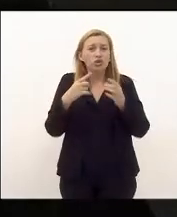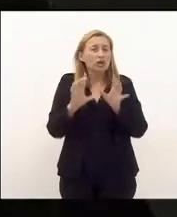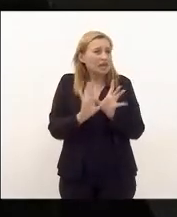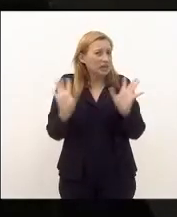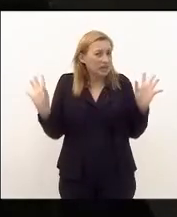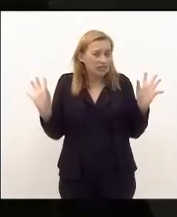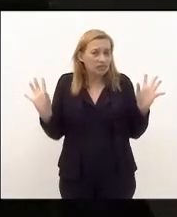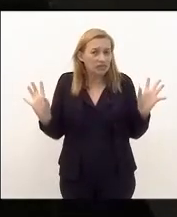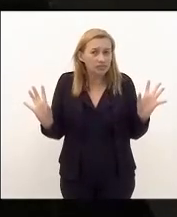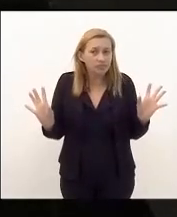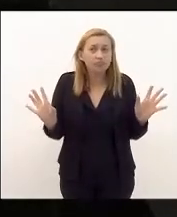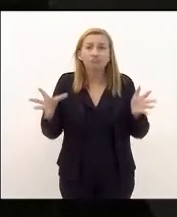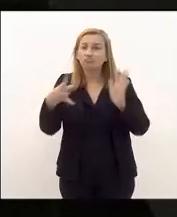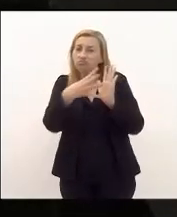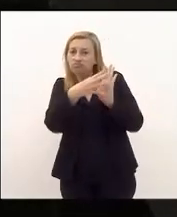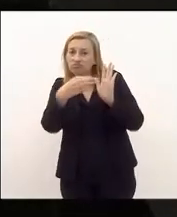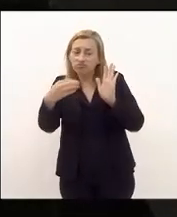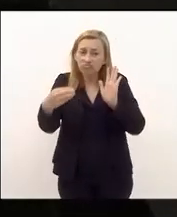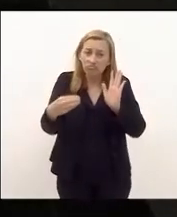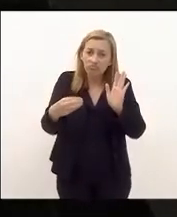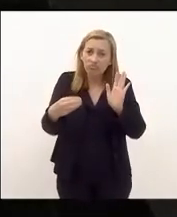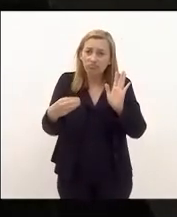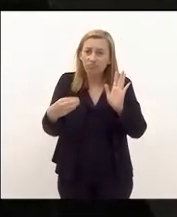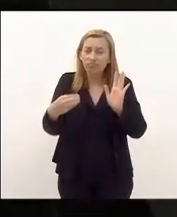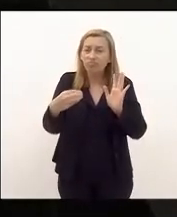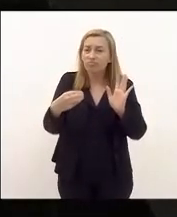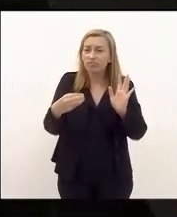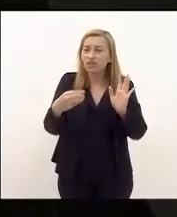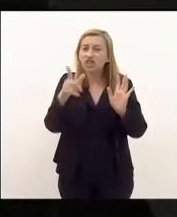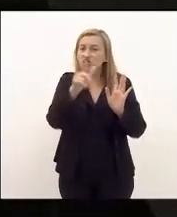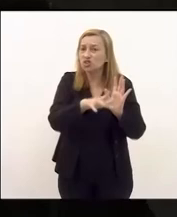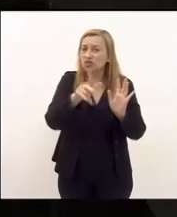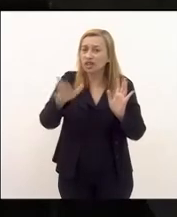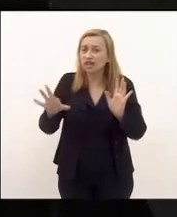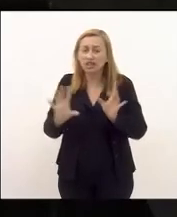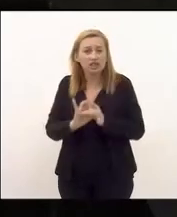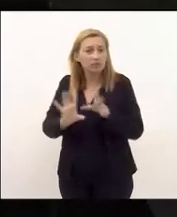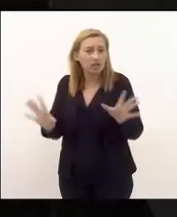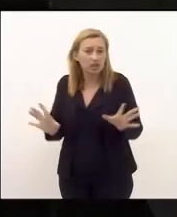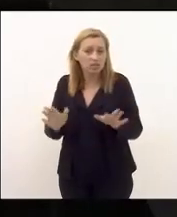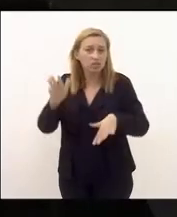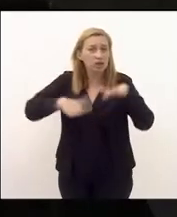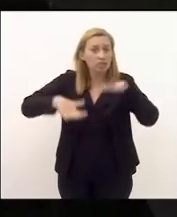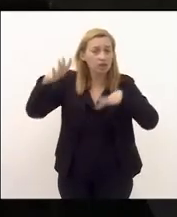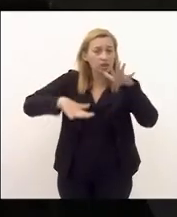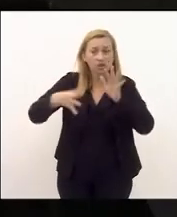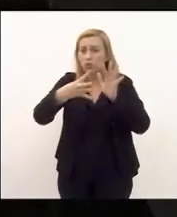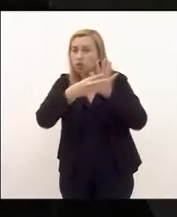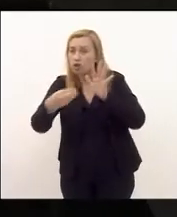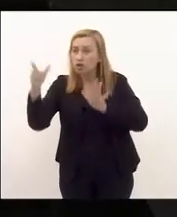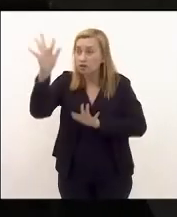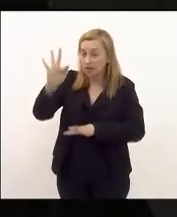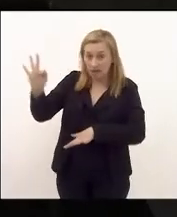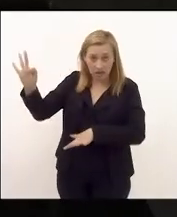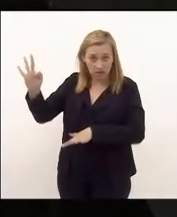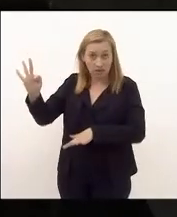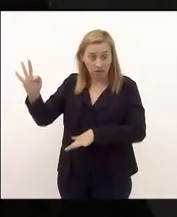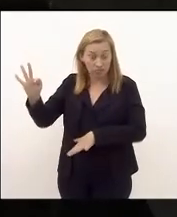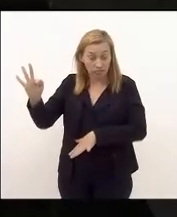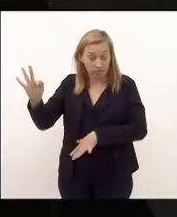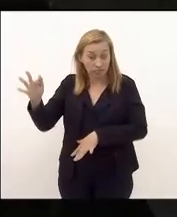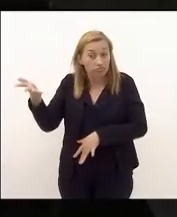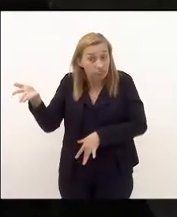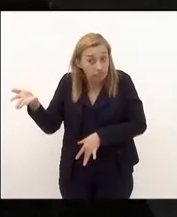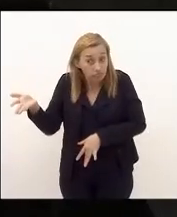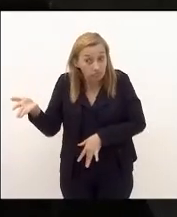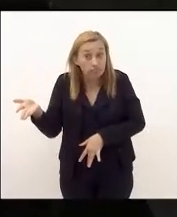Mas são modelos e dosimetrias diferentes de autonomia, dependendo do modelo de federação, do modelo de federalismo